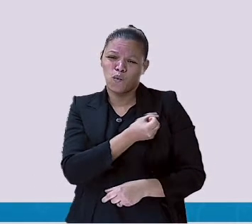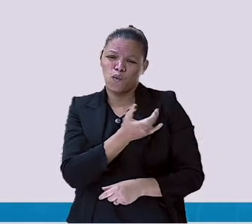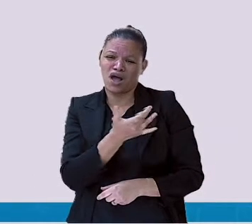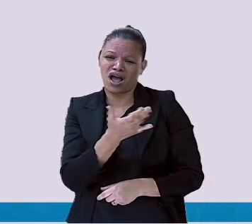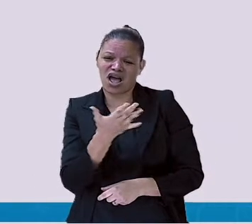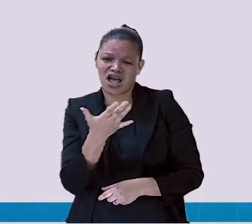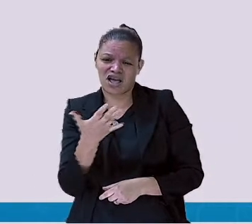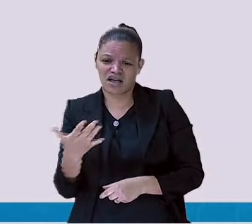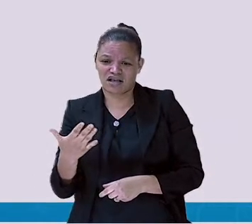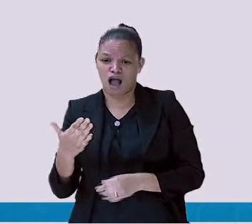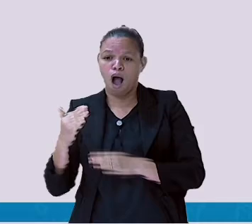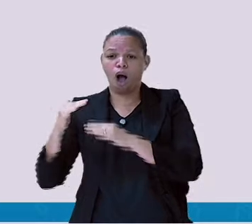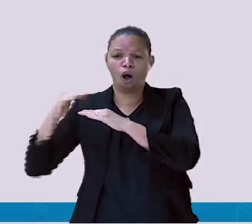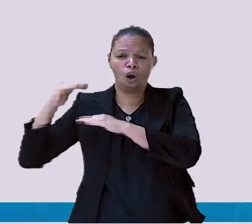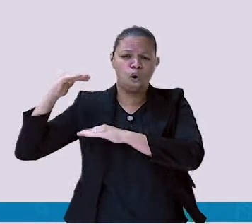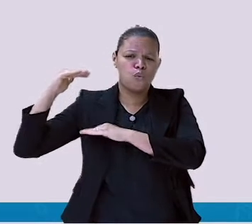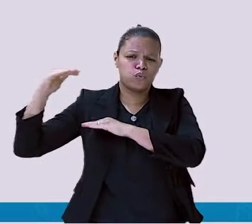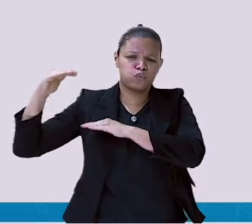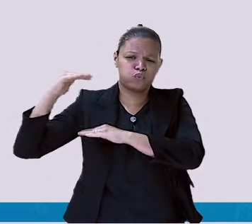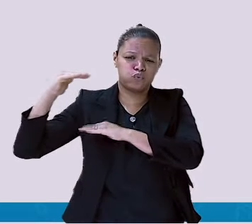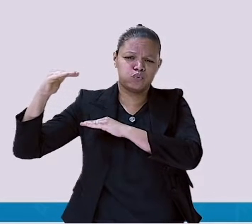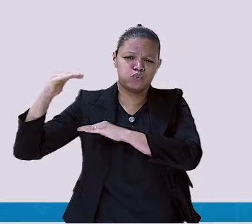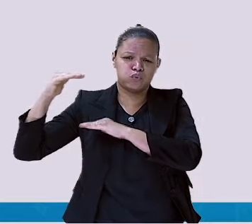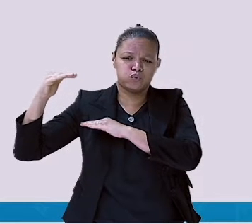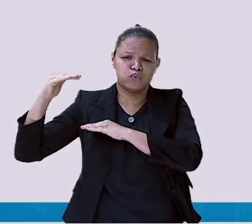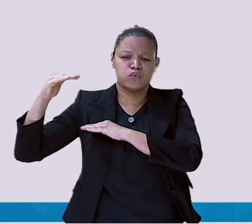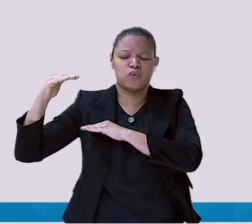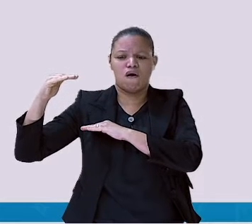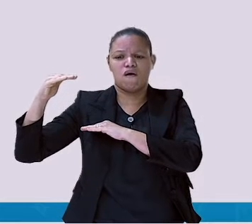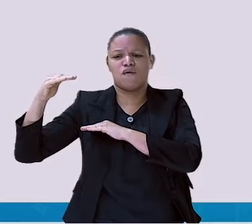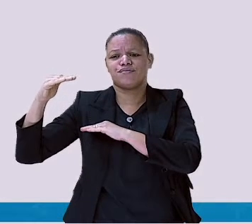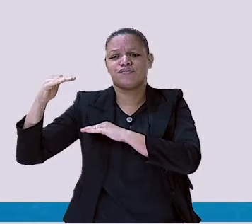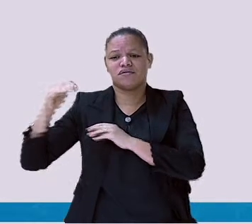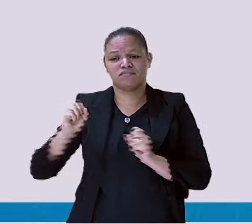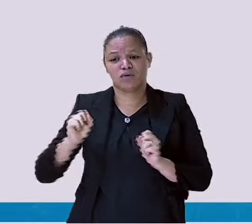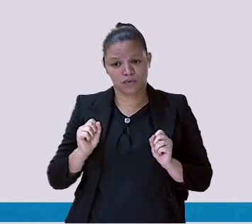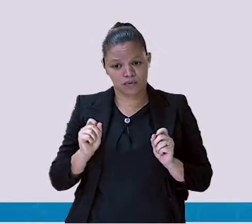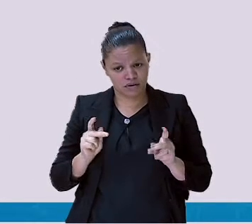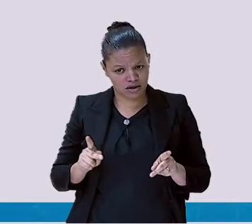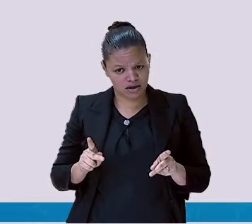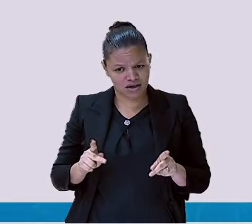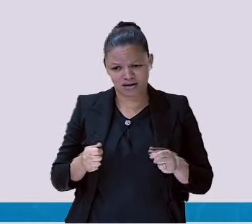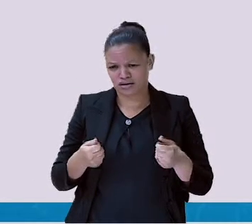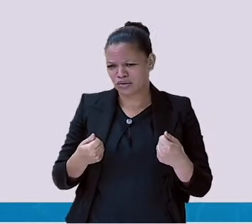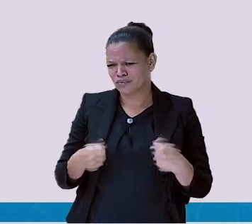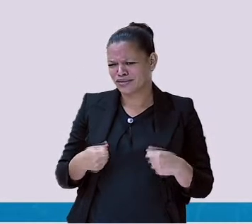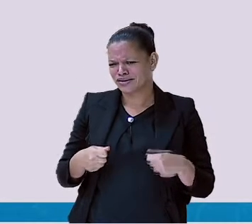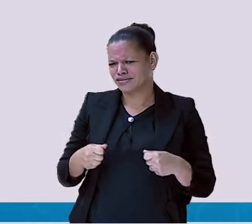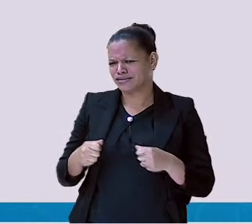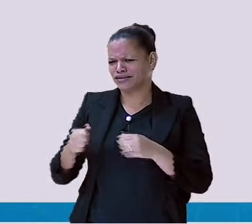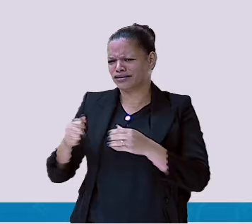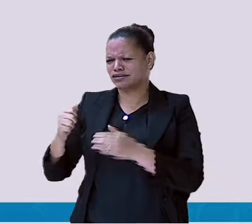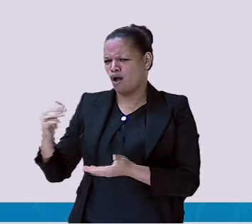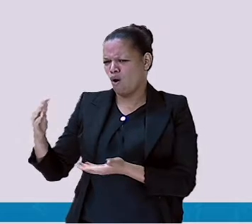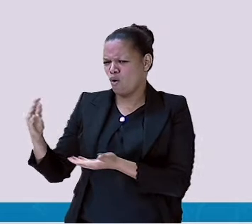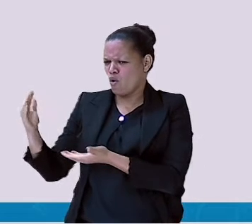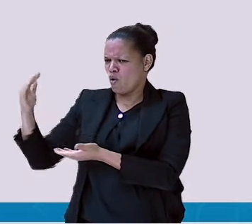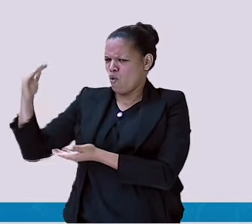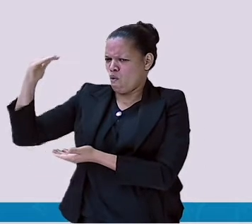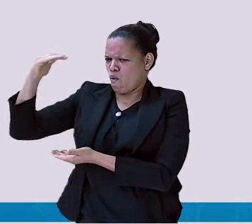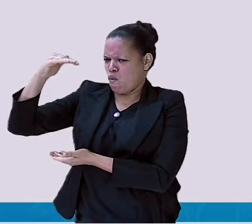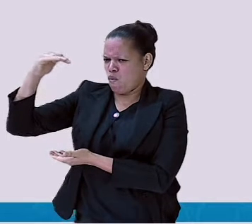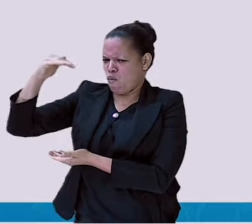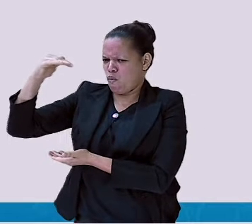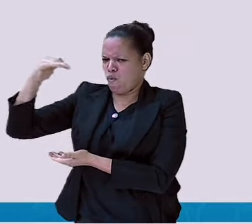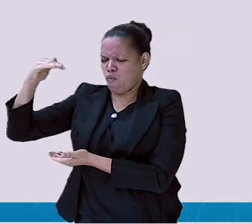excessiva. Não é necessária essa quantidade de alimento, tá? Para uma pessoa e nem para 3, para